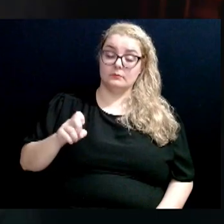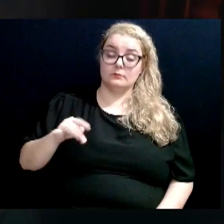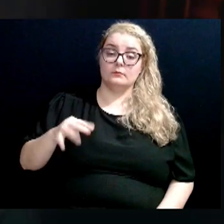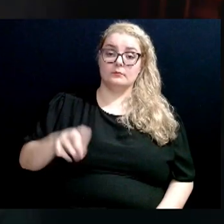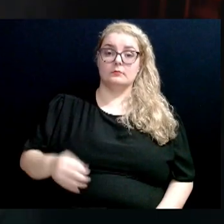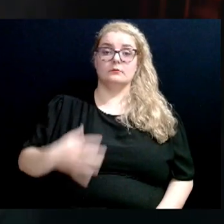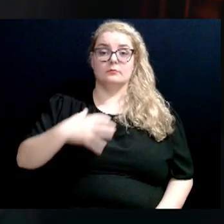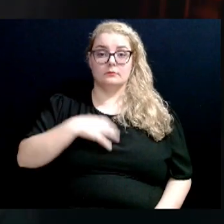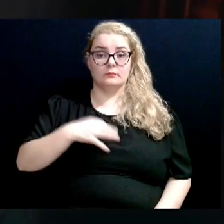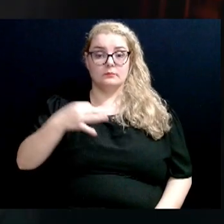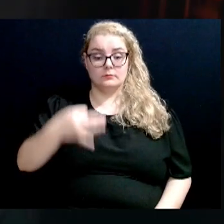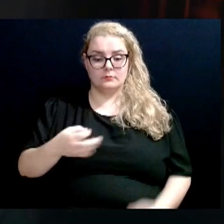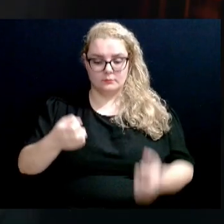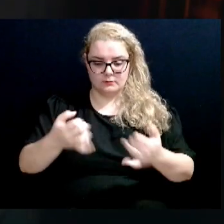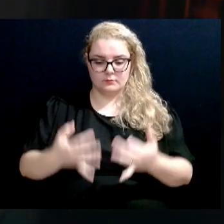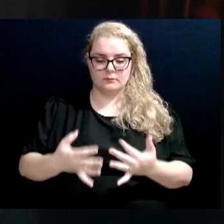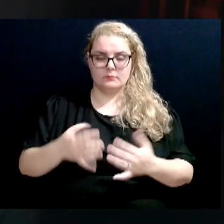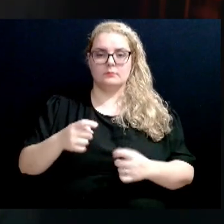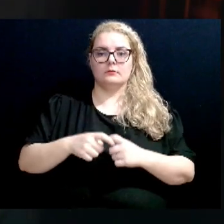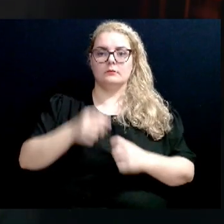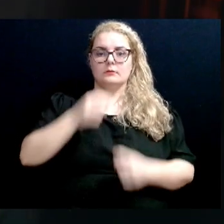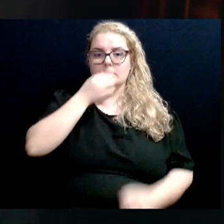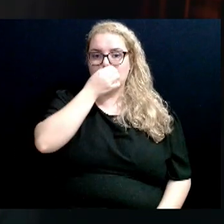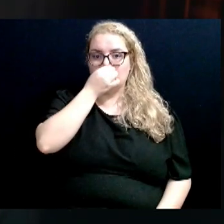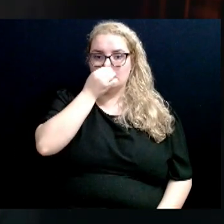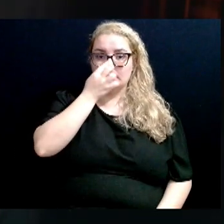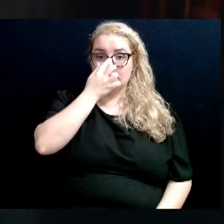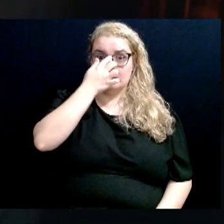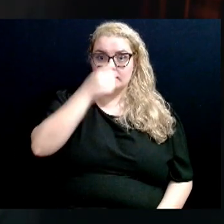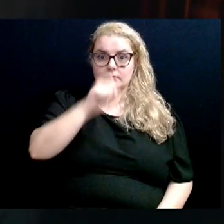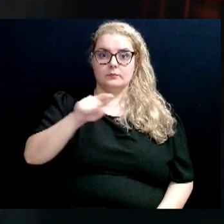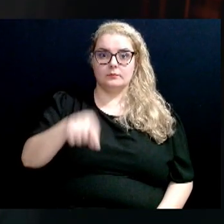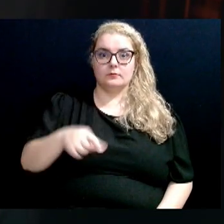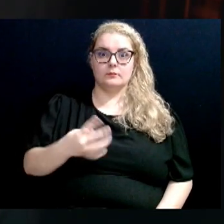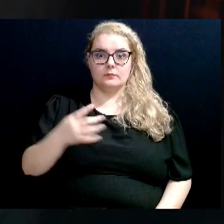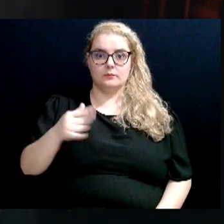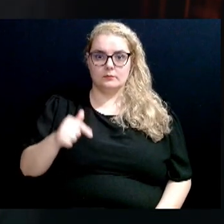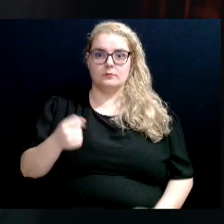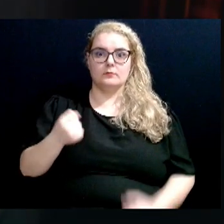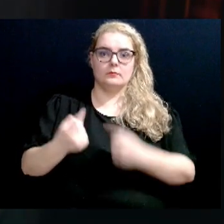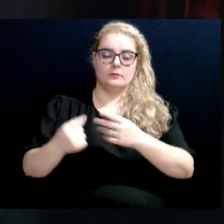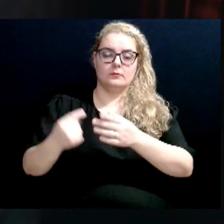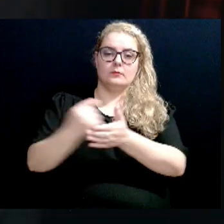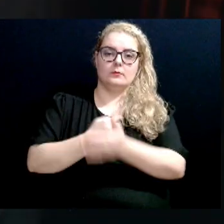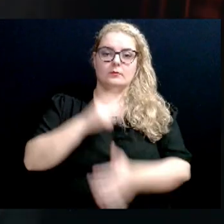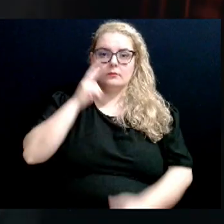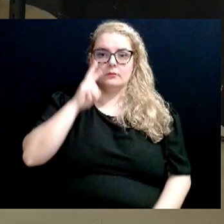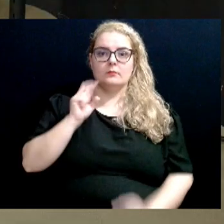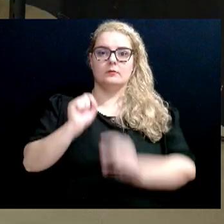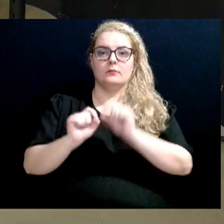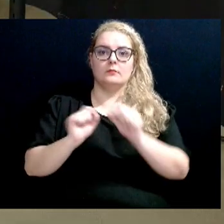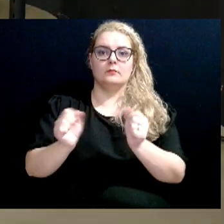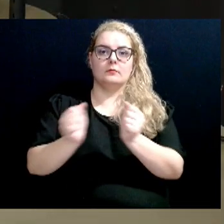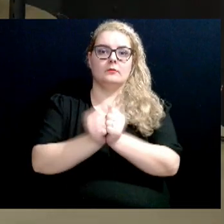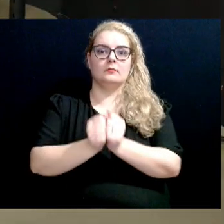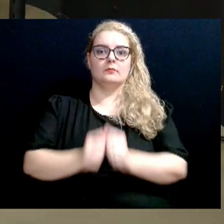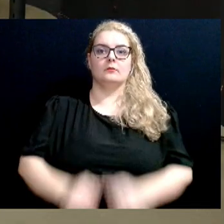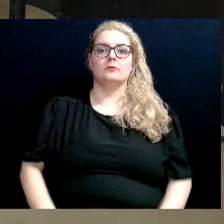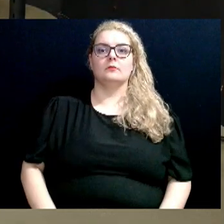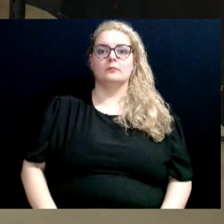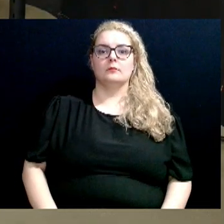orientação médica. Bom, agora 8h47, nós temos algumas perguntas, vamos ver quem é que está com a gente, pode mandar a produção, coloca aí na tela,